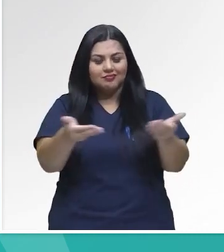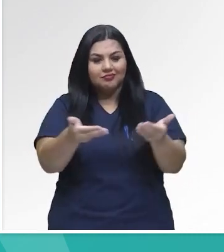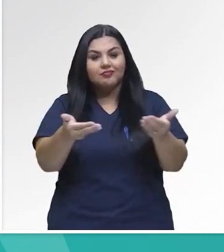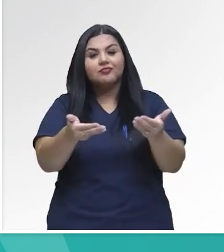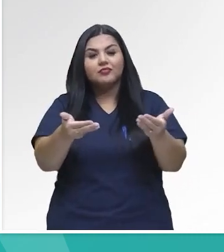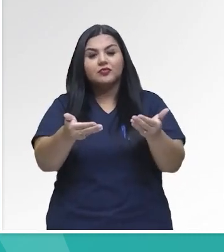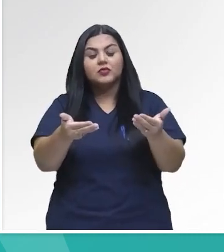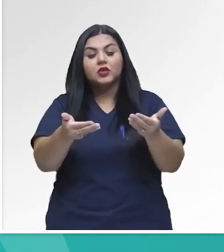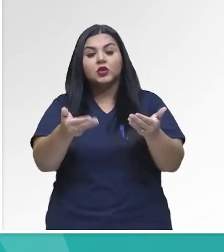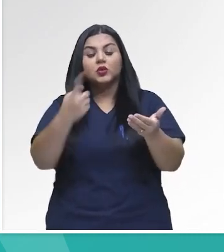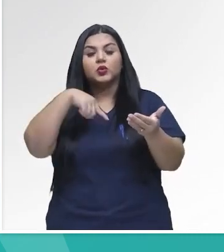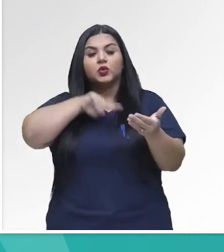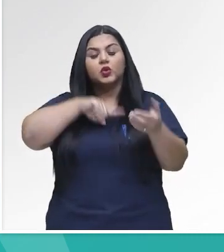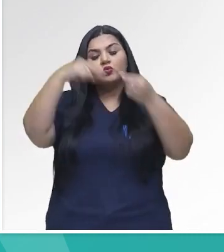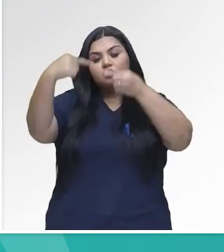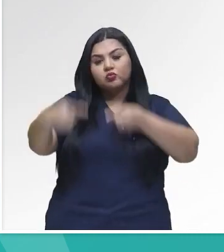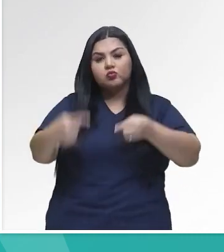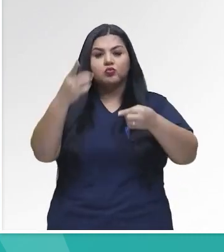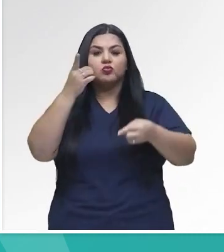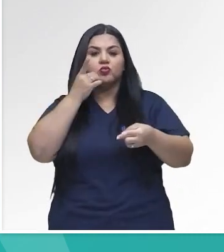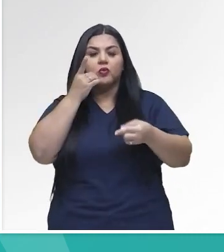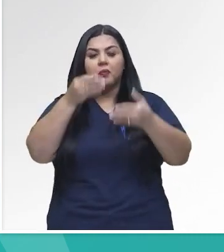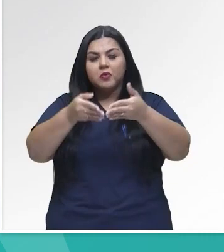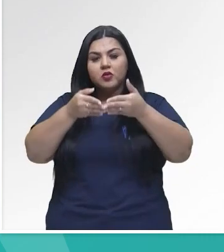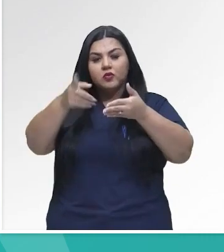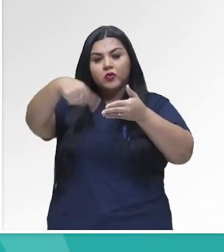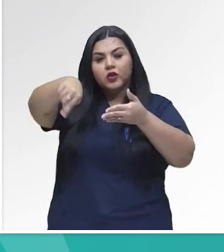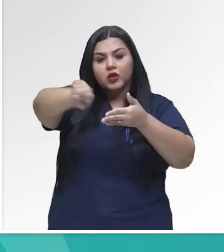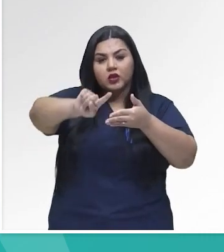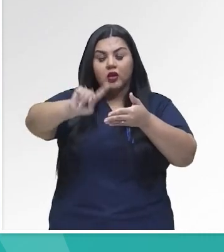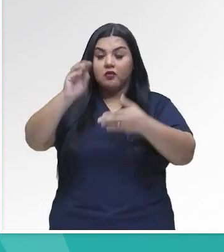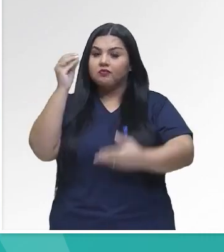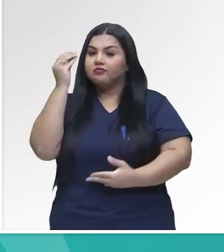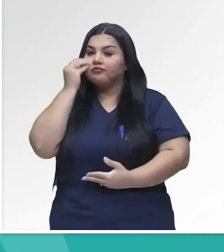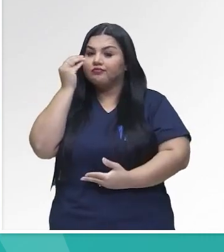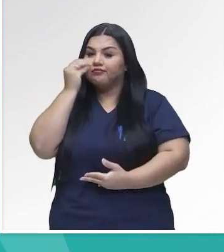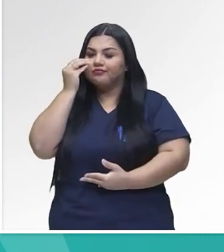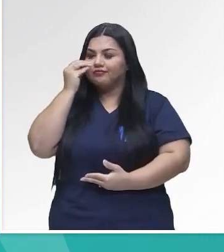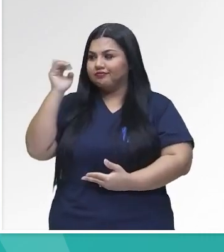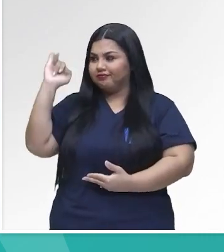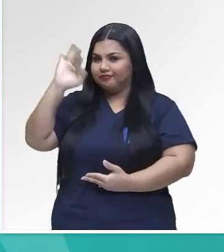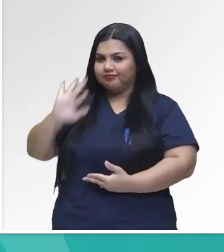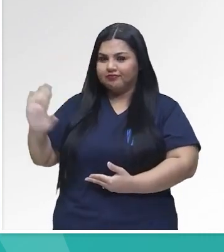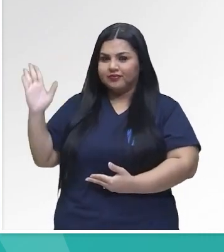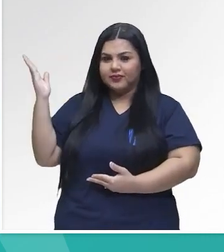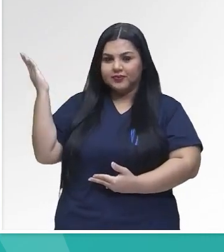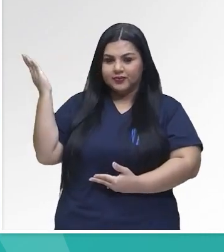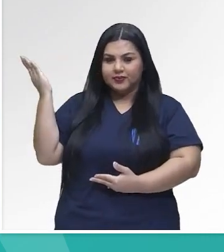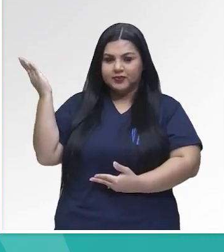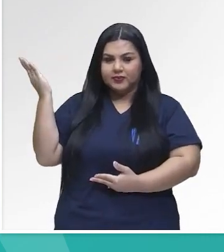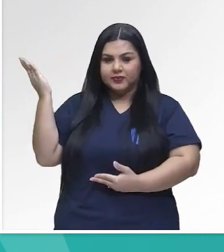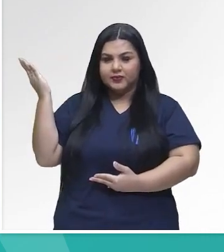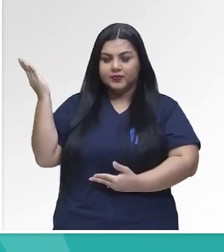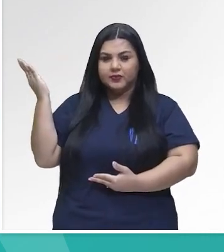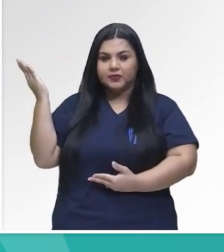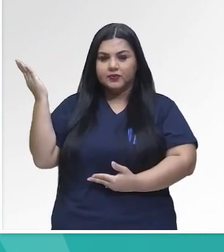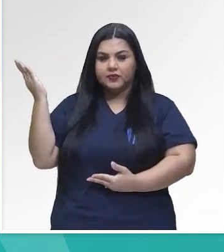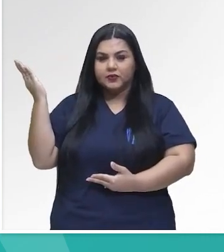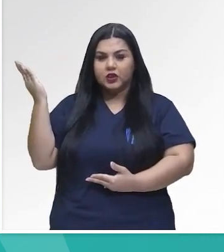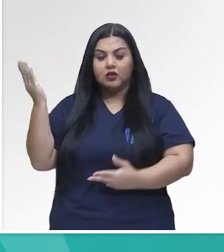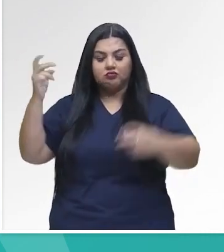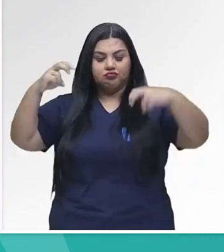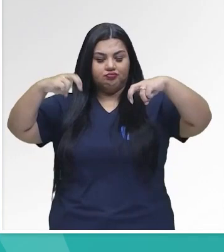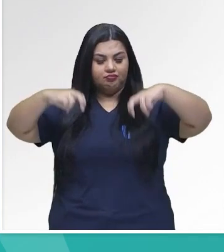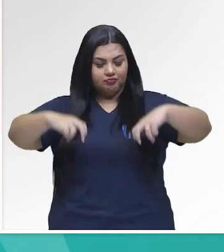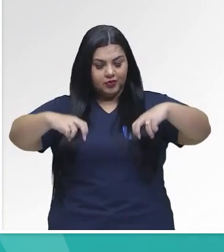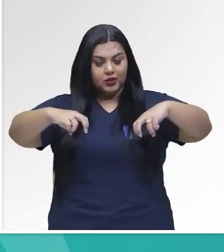Então, no nosso desafio do dia, nós pedimos que vocês observem a imagem. Esses